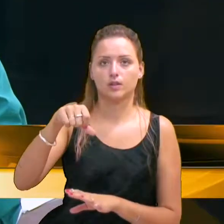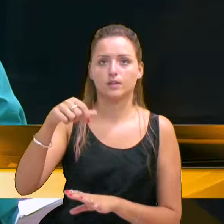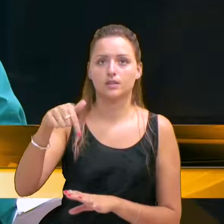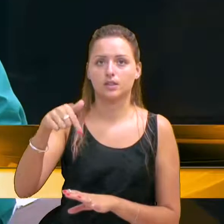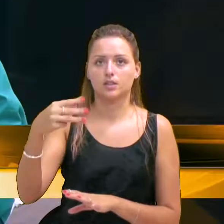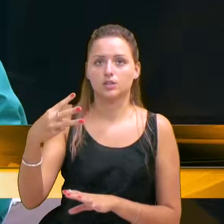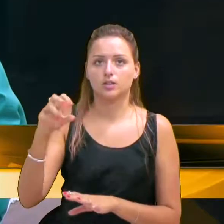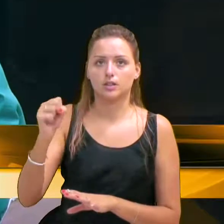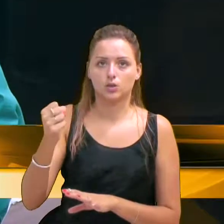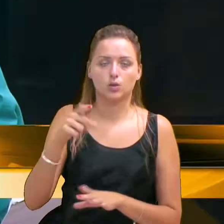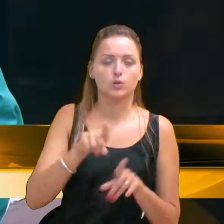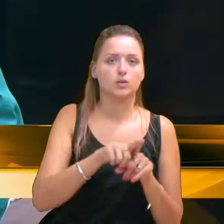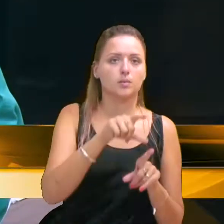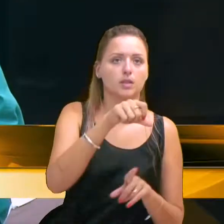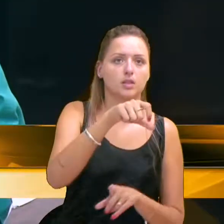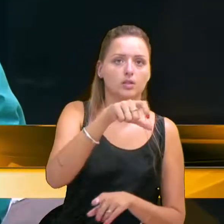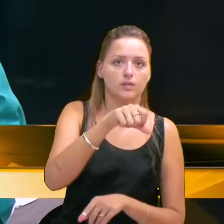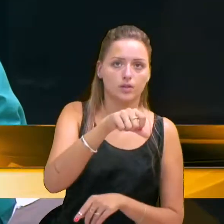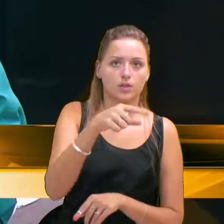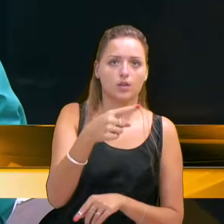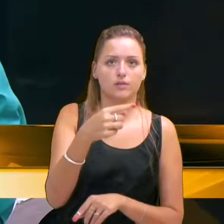99738, da Rose